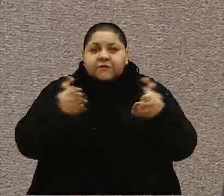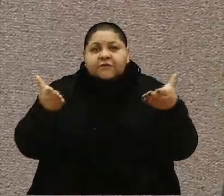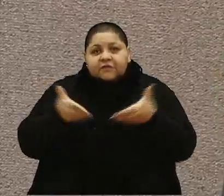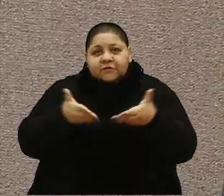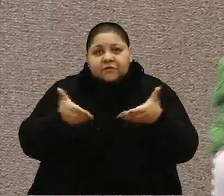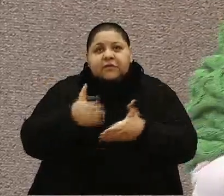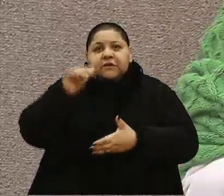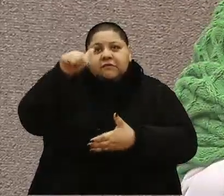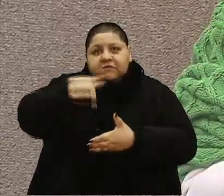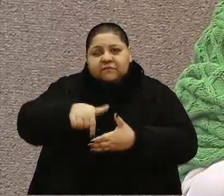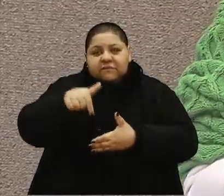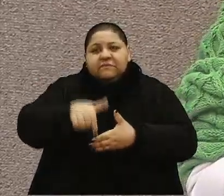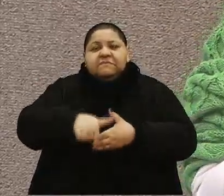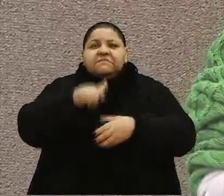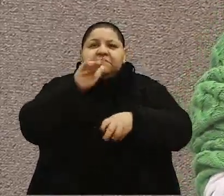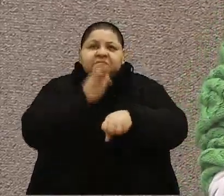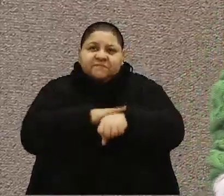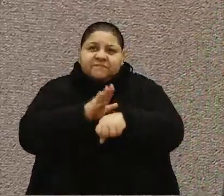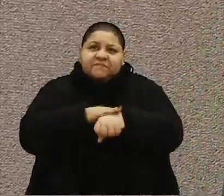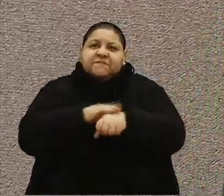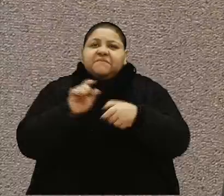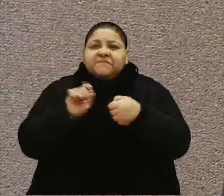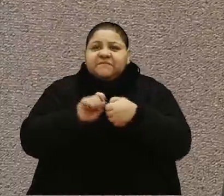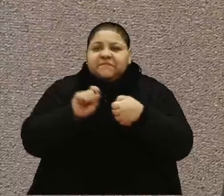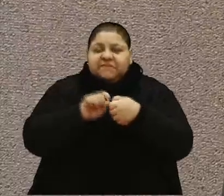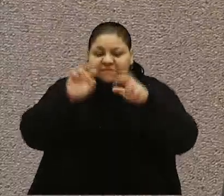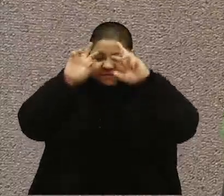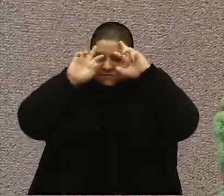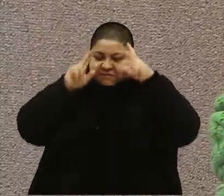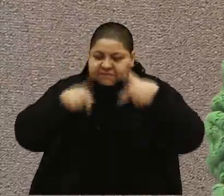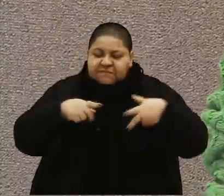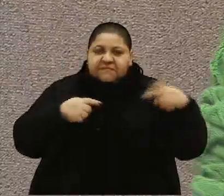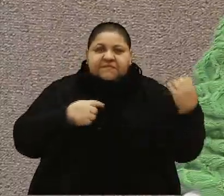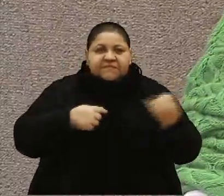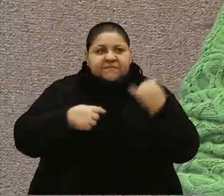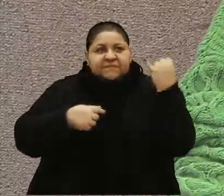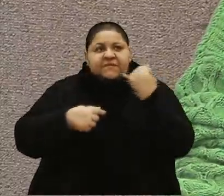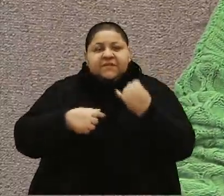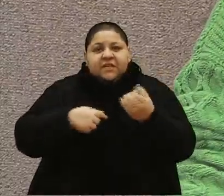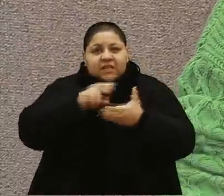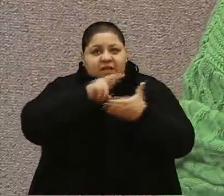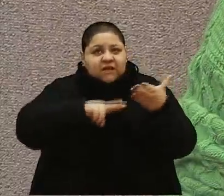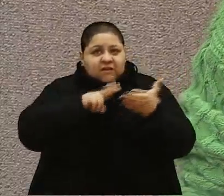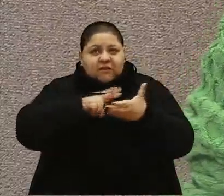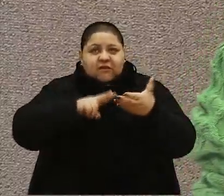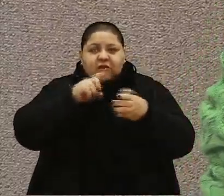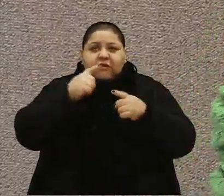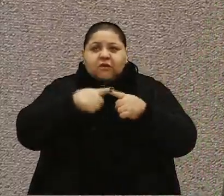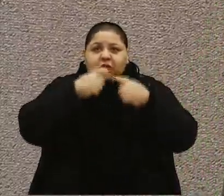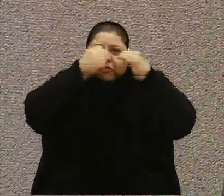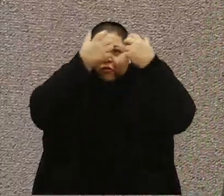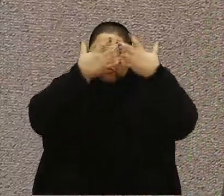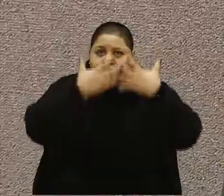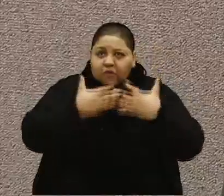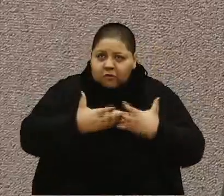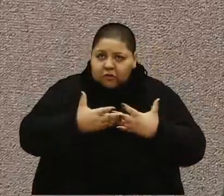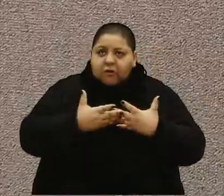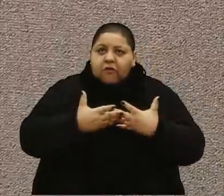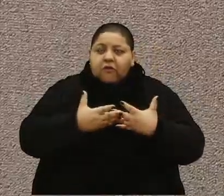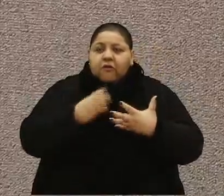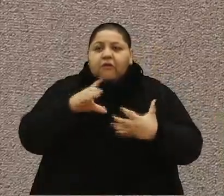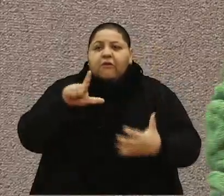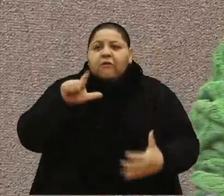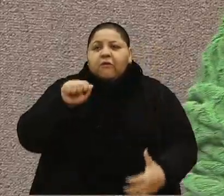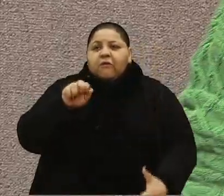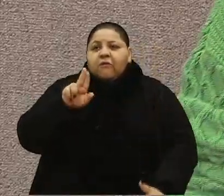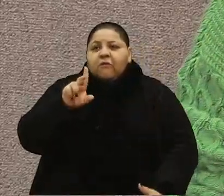está aqui, nesse momento, para fazer esse reconhecimento tão importante. Quero ler para vocês, na exposição de motivos, um pouquinho mais do seu Claudino,